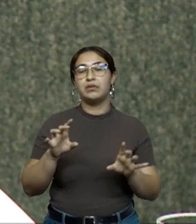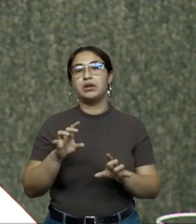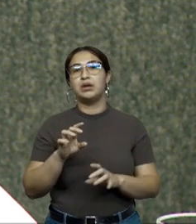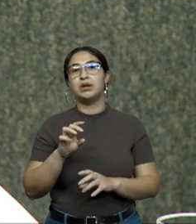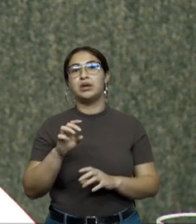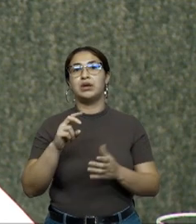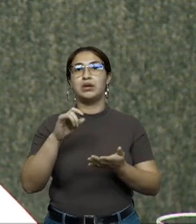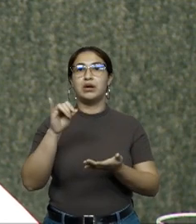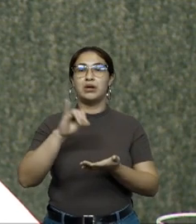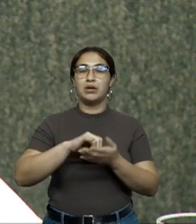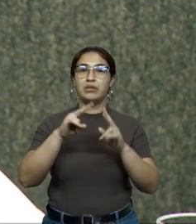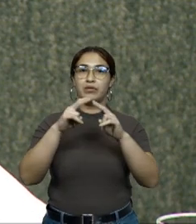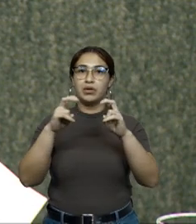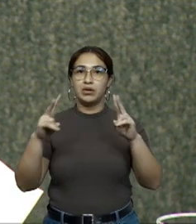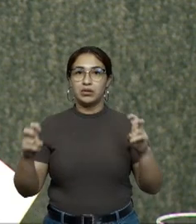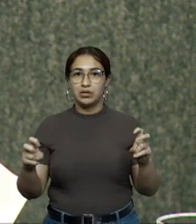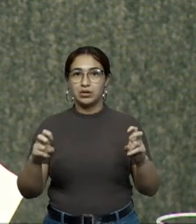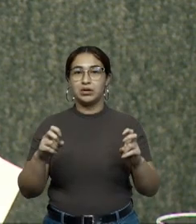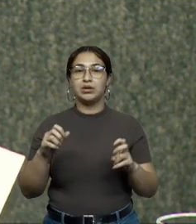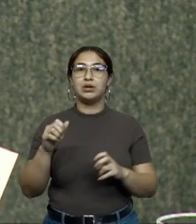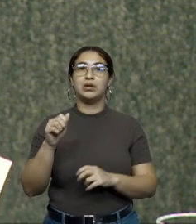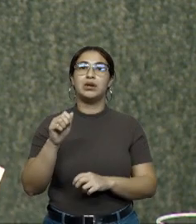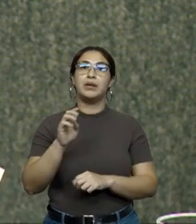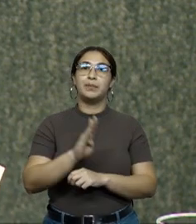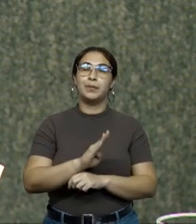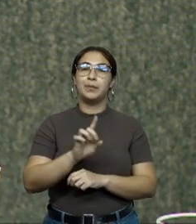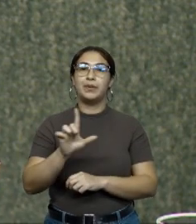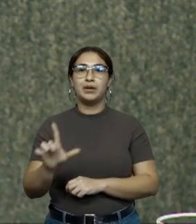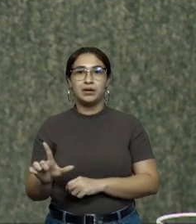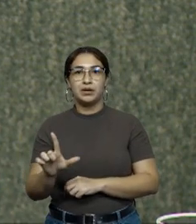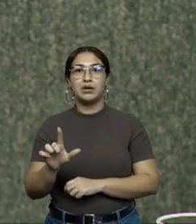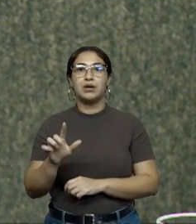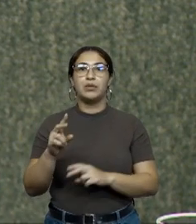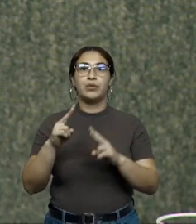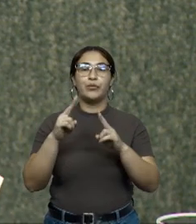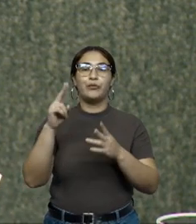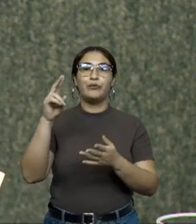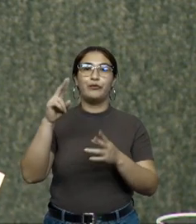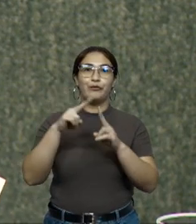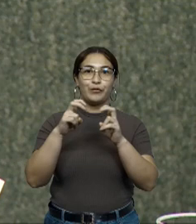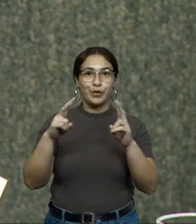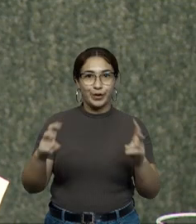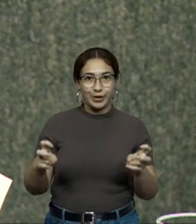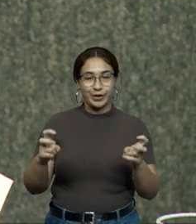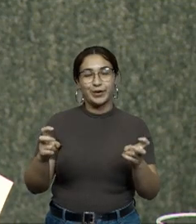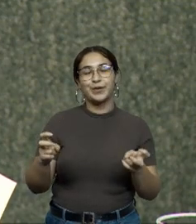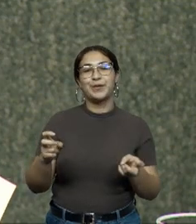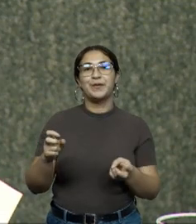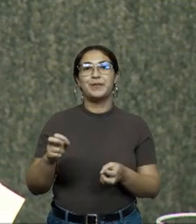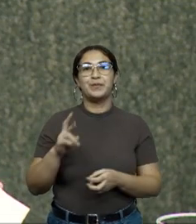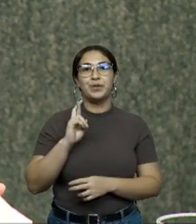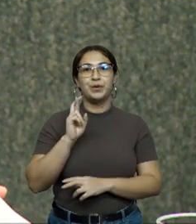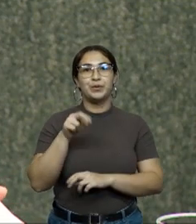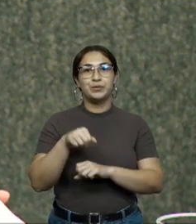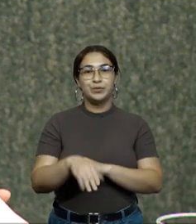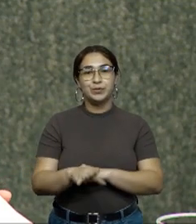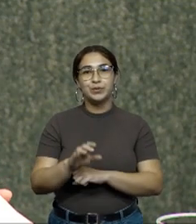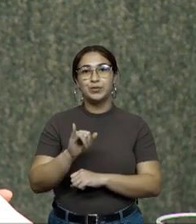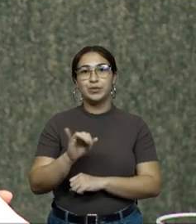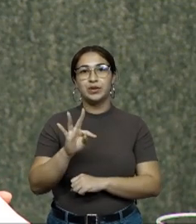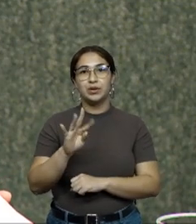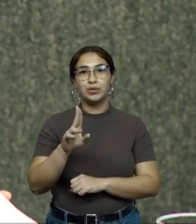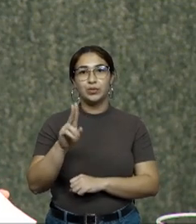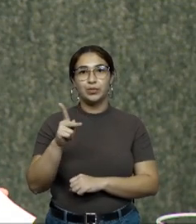Xanxerê Araranguá Blumenau Florianópolis regionais de Rio do Sul Ibirama e Ituporanga